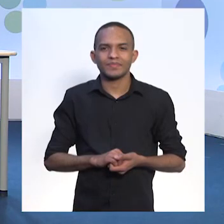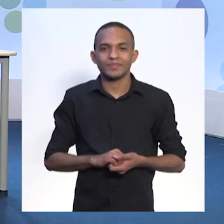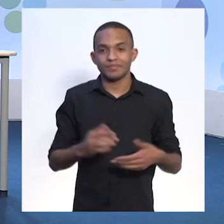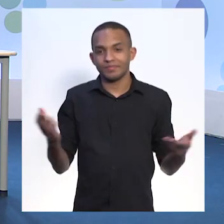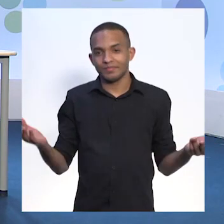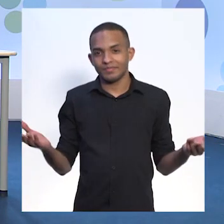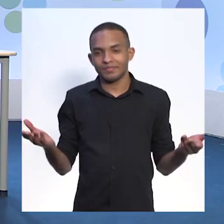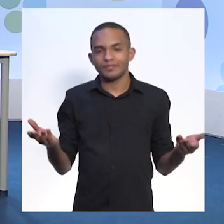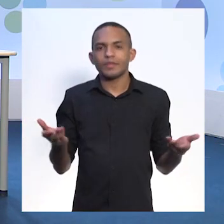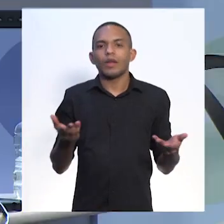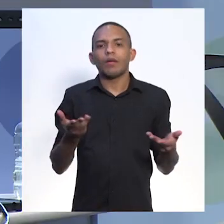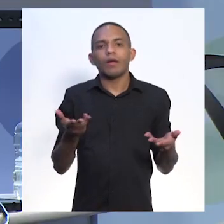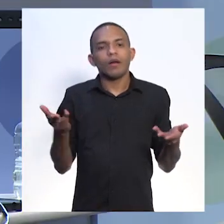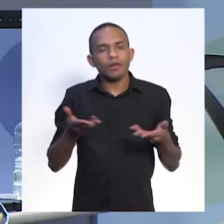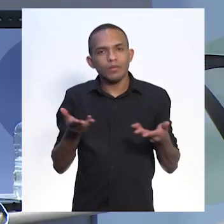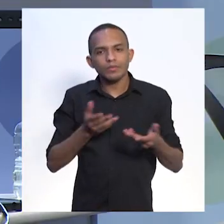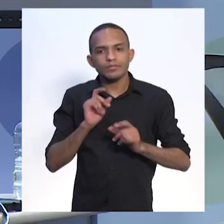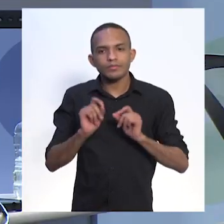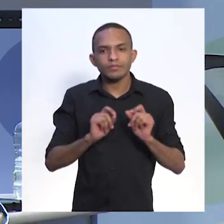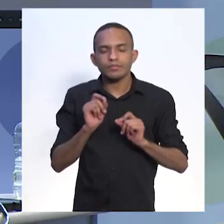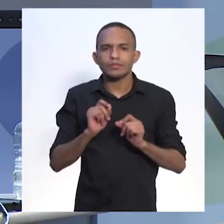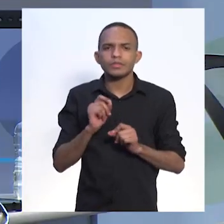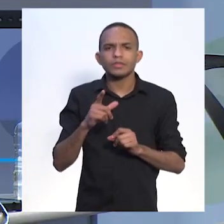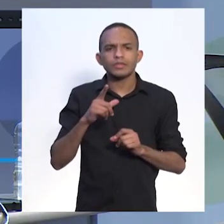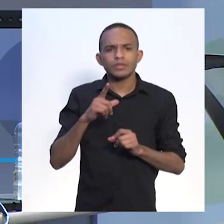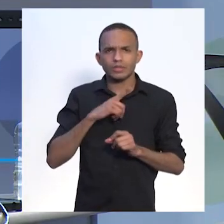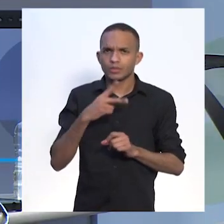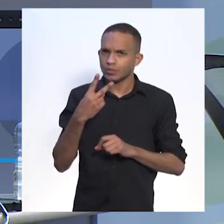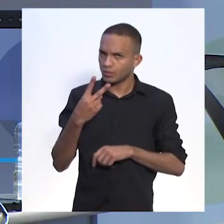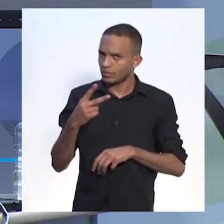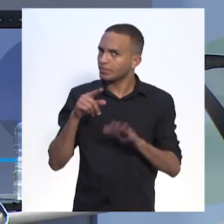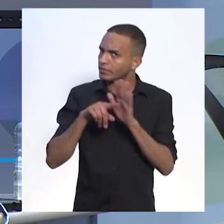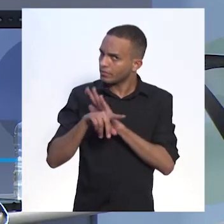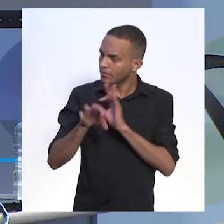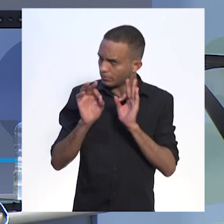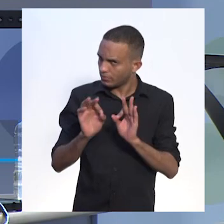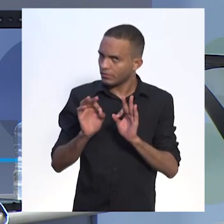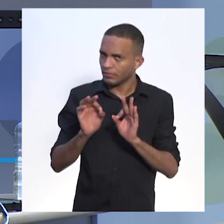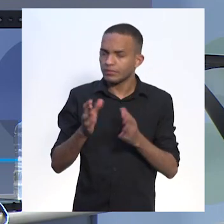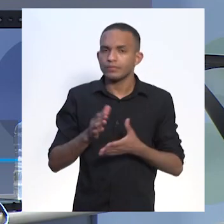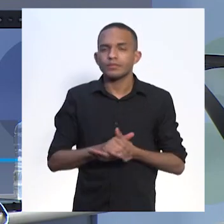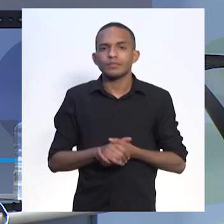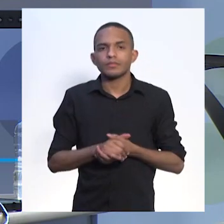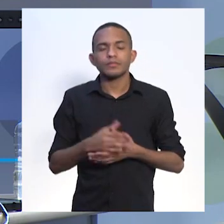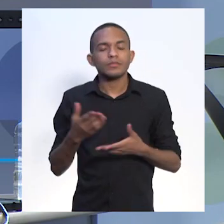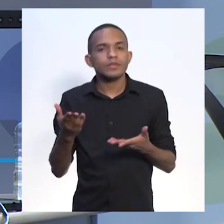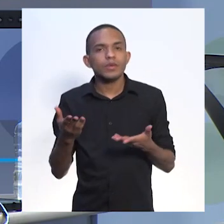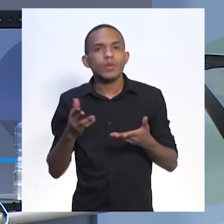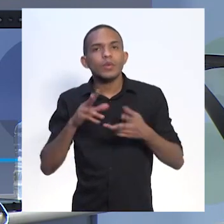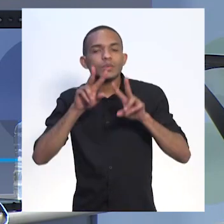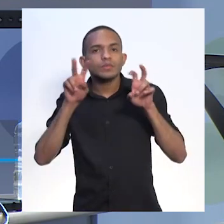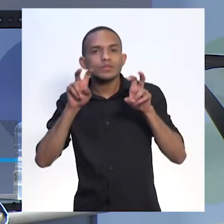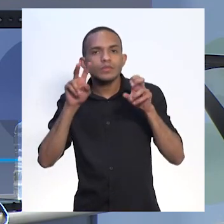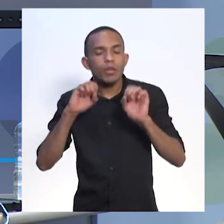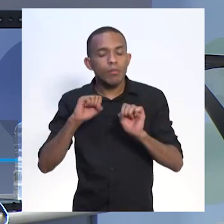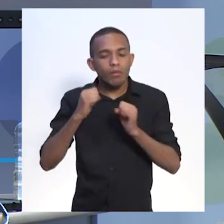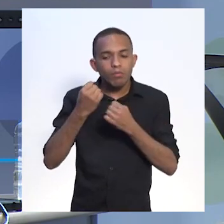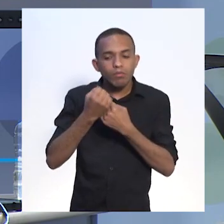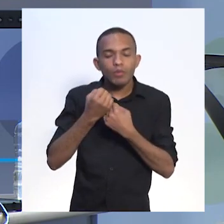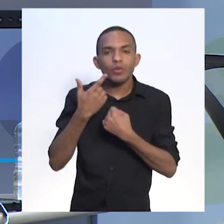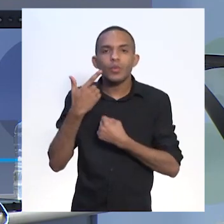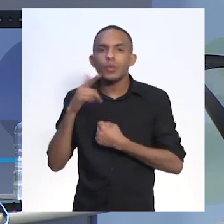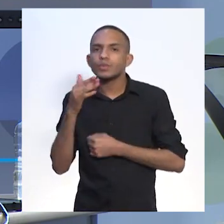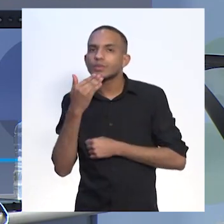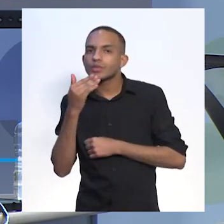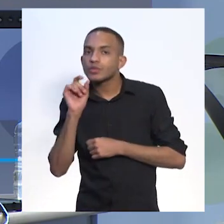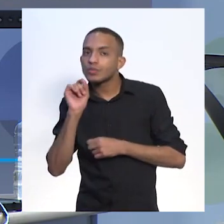Vamos lá. Seguinte, eu fiz 2 perguntinhas, certo, Andréia? Uma eu coloquei lá, qual é o título auxiliar, e a outra eu pedi